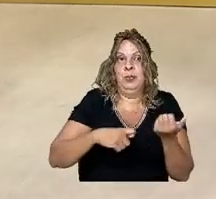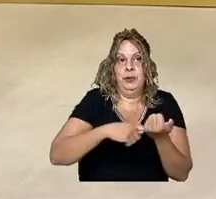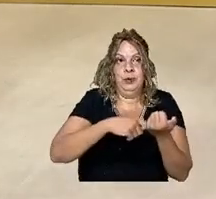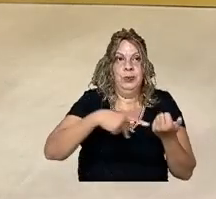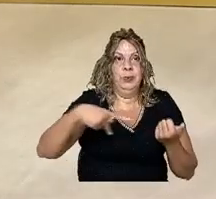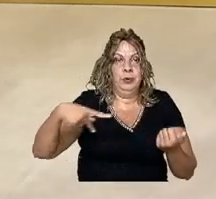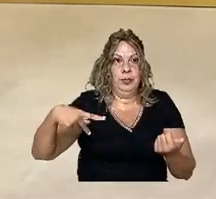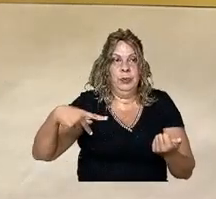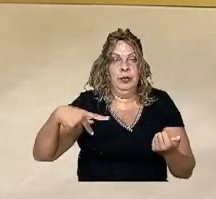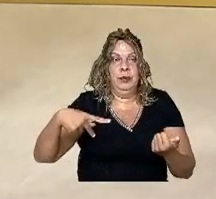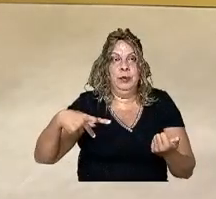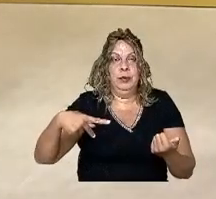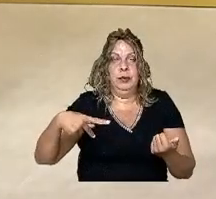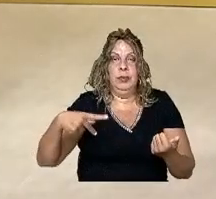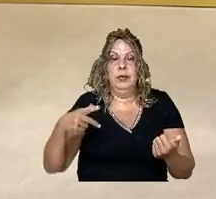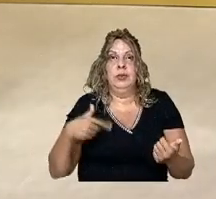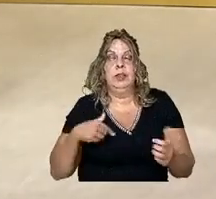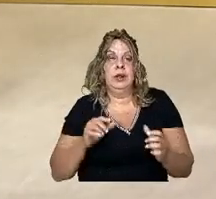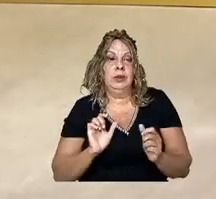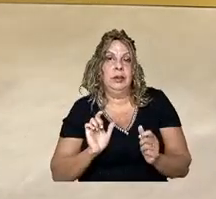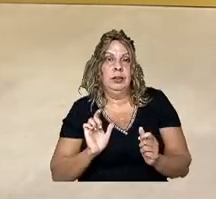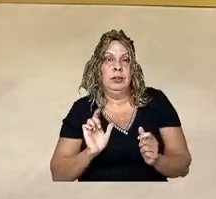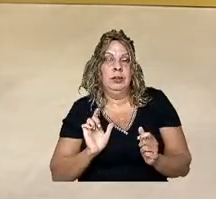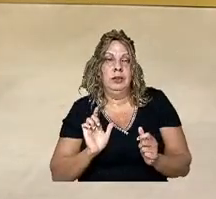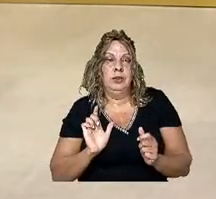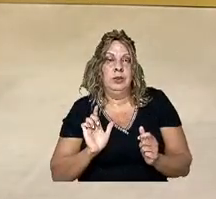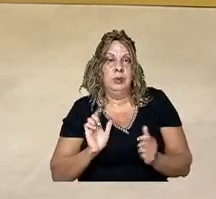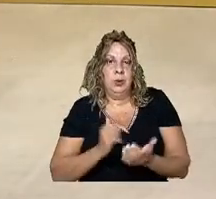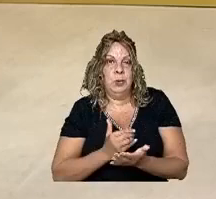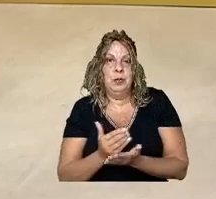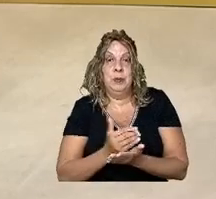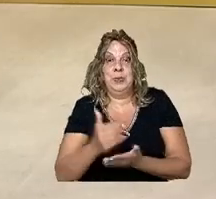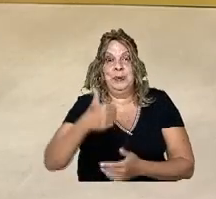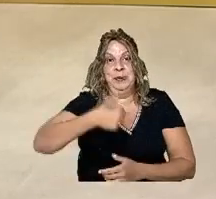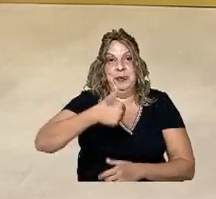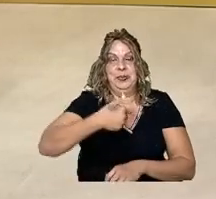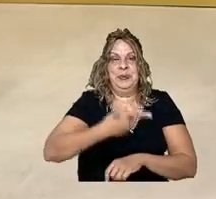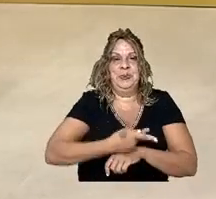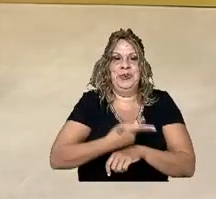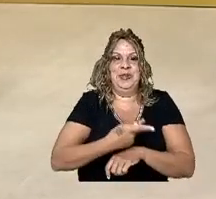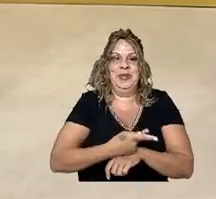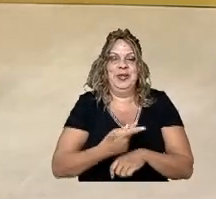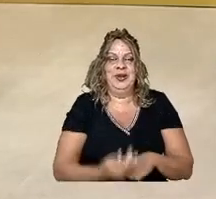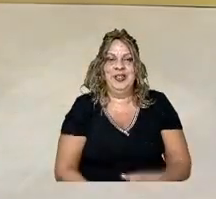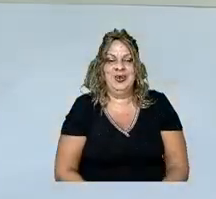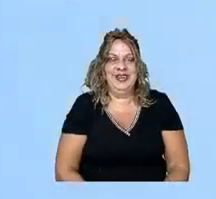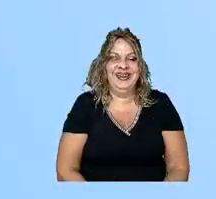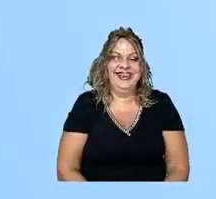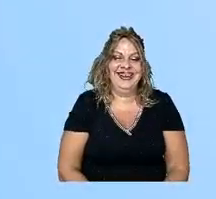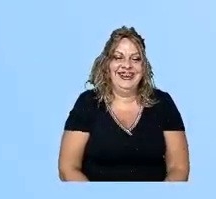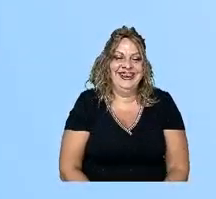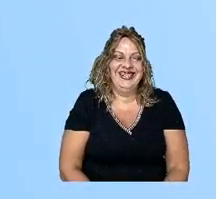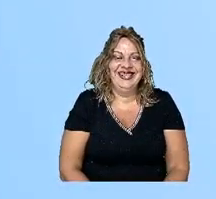Cap. O queridinho que anima qualquer um. Vamos agora partir para o nosso primeiro prêmio.